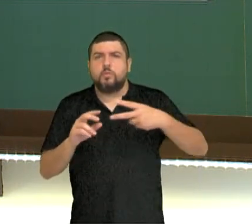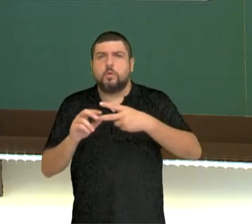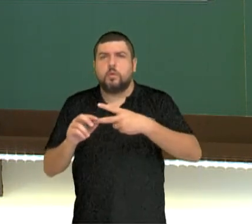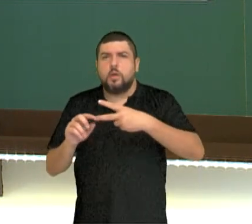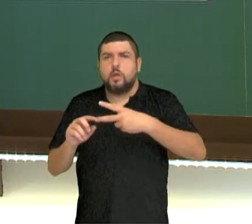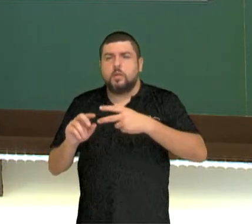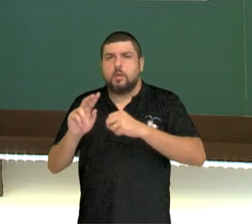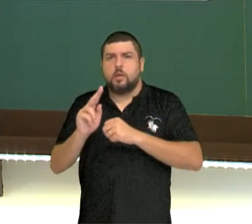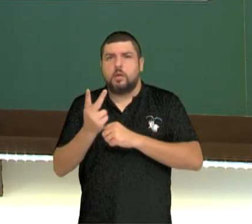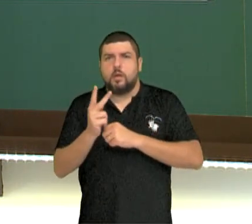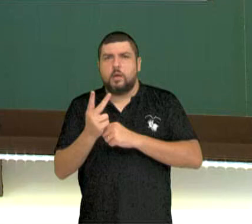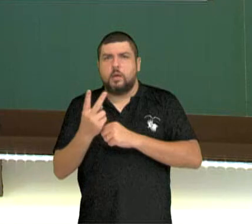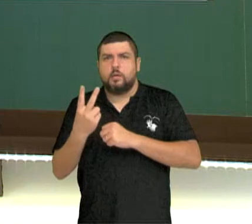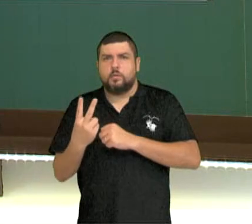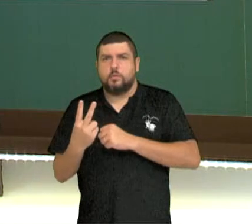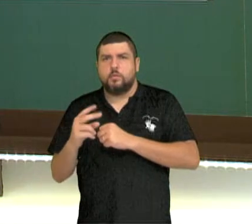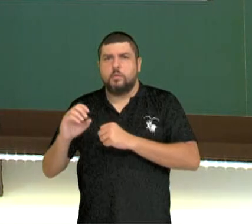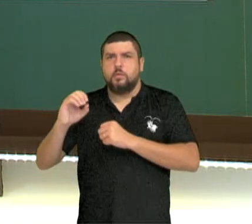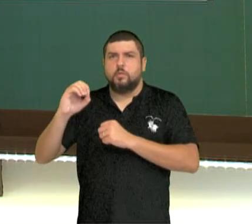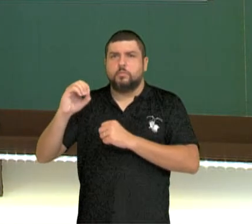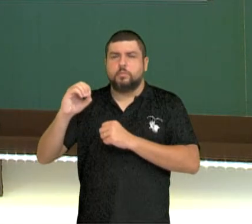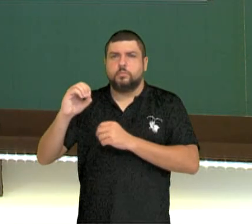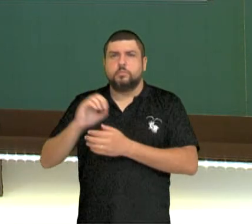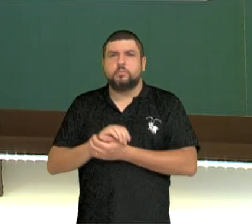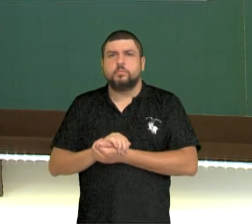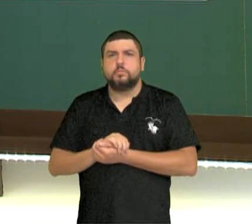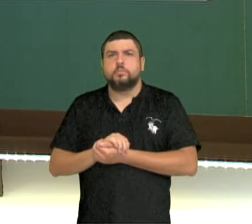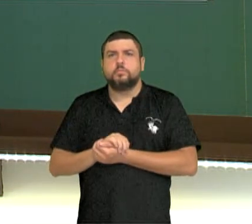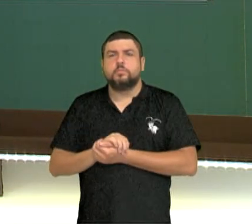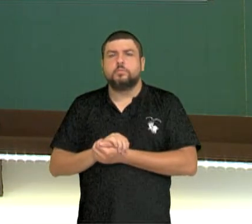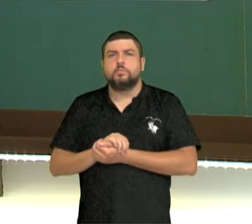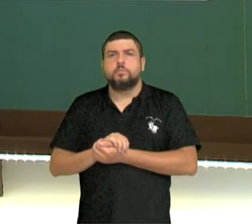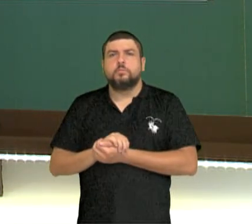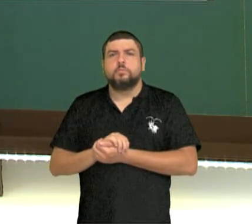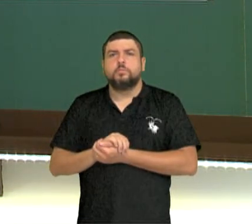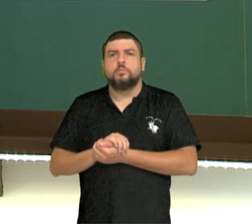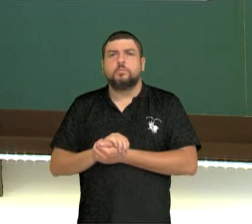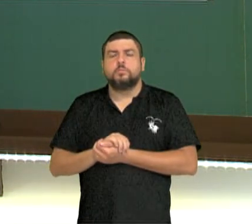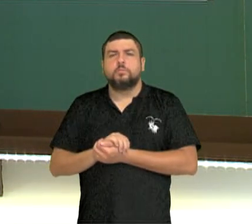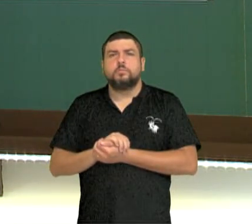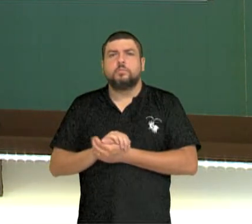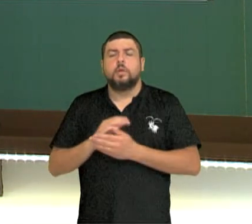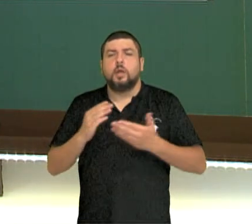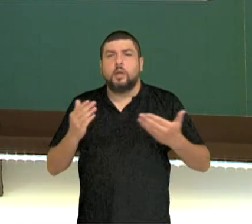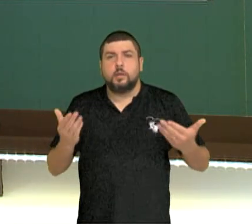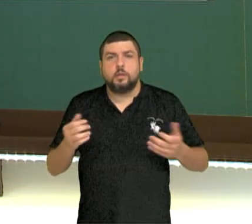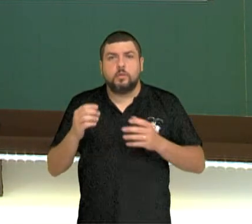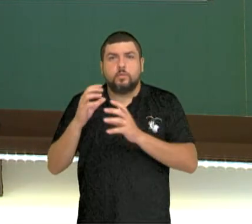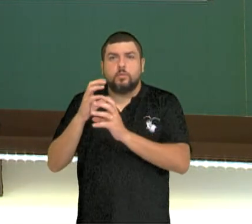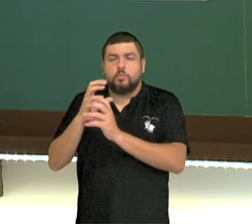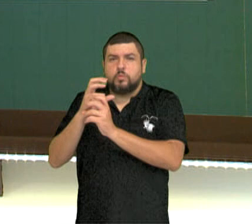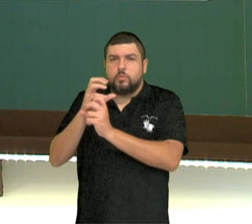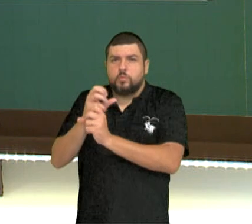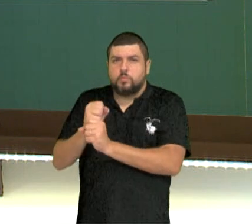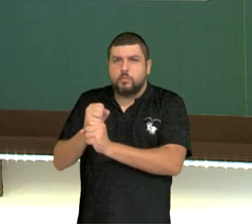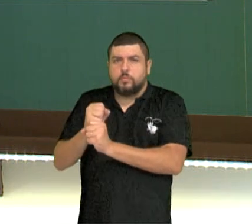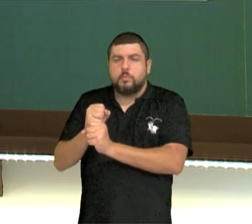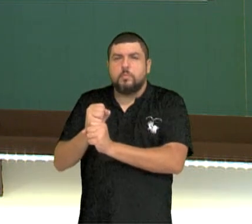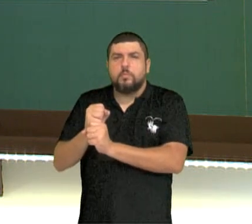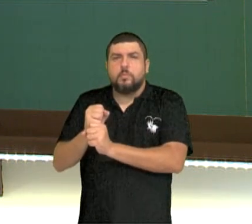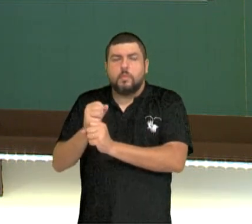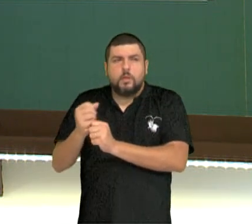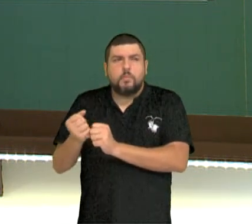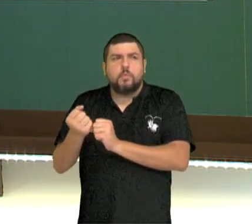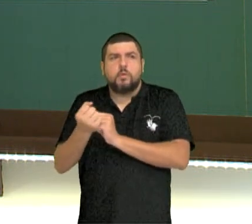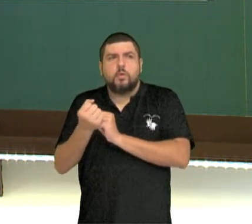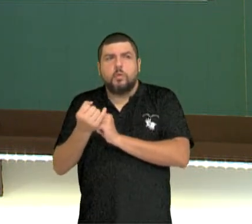do oxigênio. Aqui, 2 átomos do oxigênio. Então, nós acabamos de conferir a contagem do